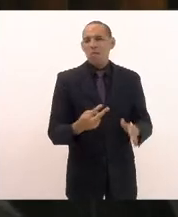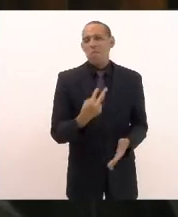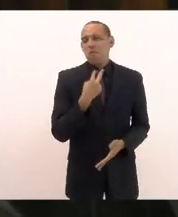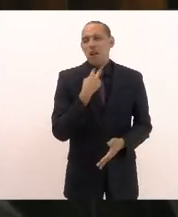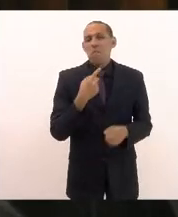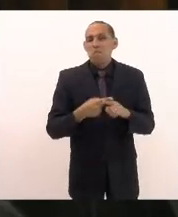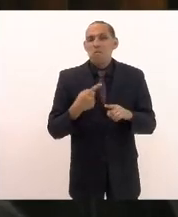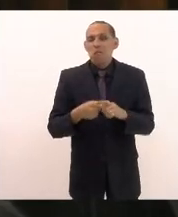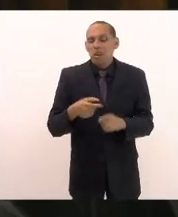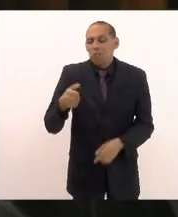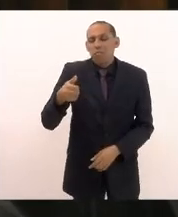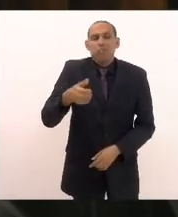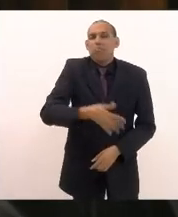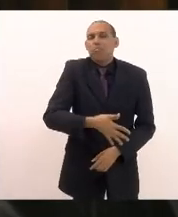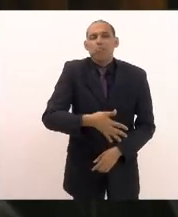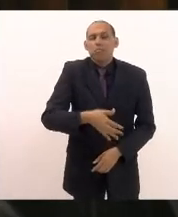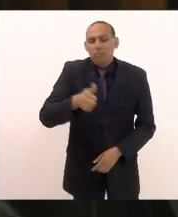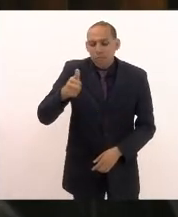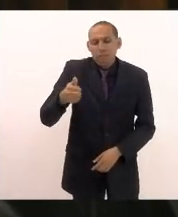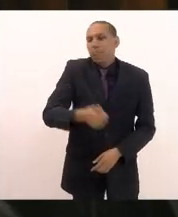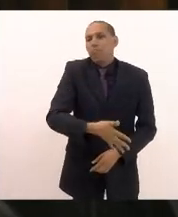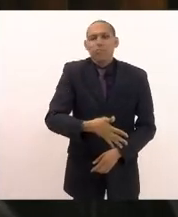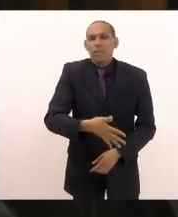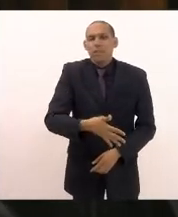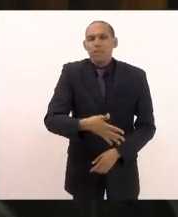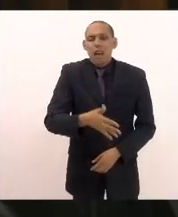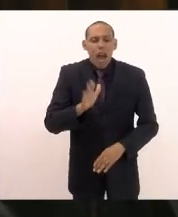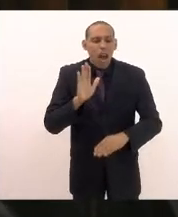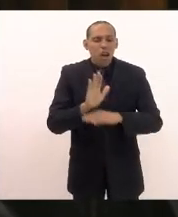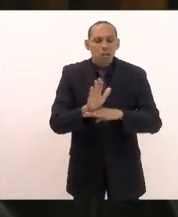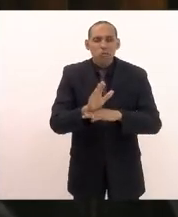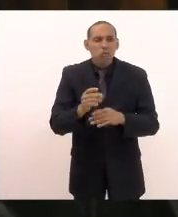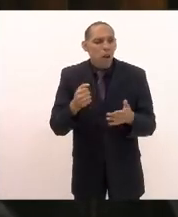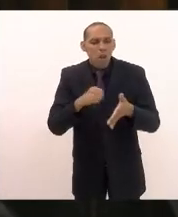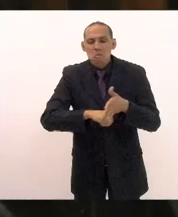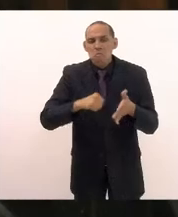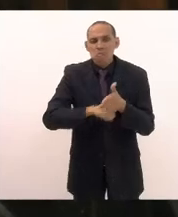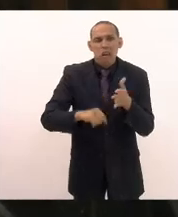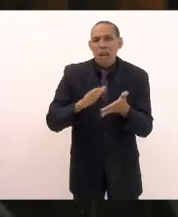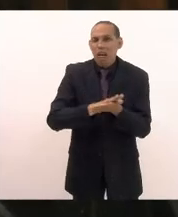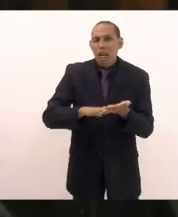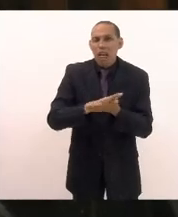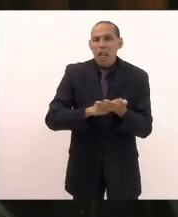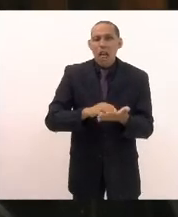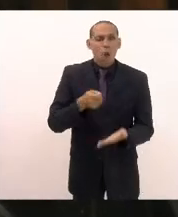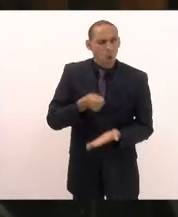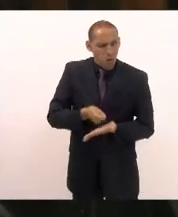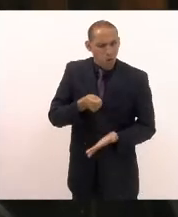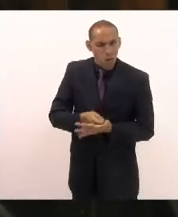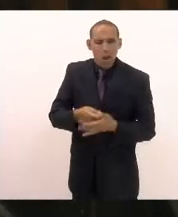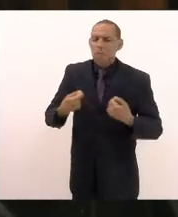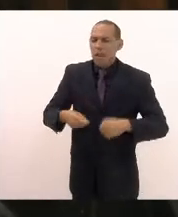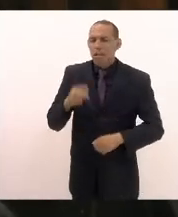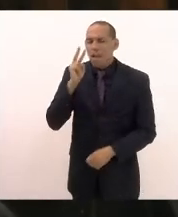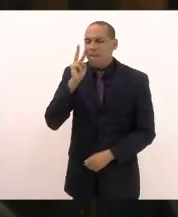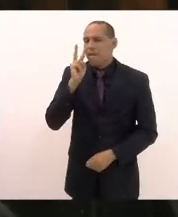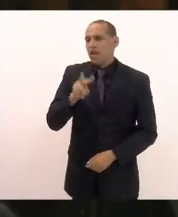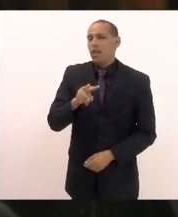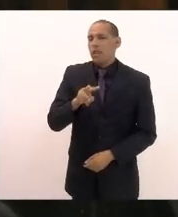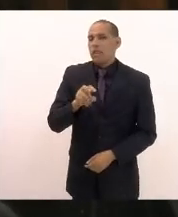inócuo. Ele é inócuo no combate à Covid-19. E a obrigatoriedade tem que ser revista.